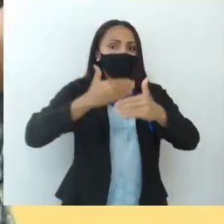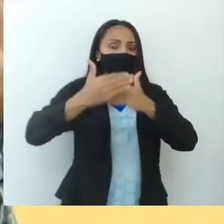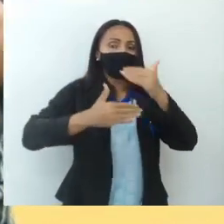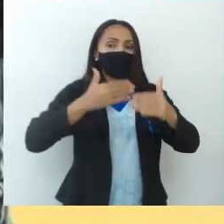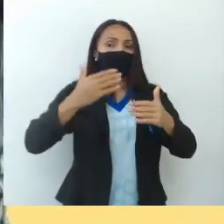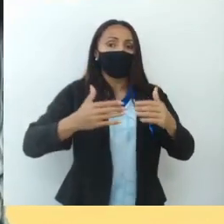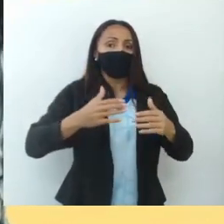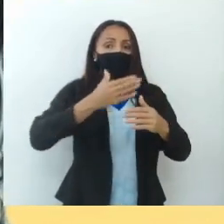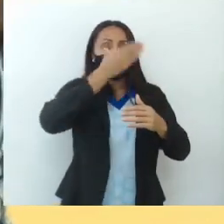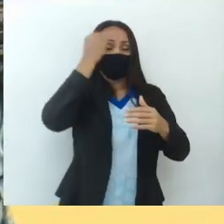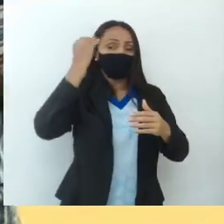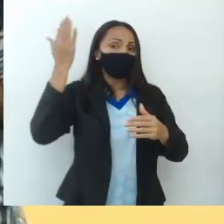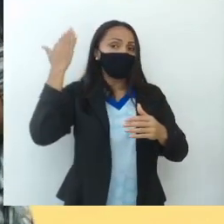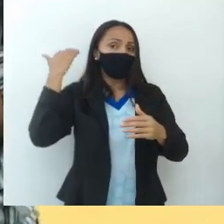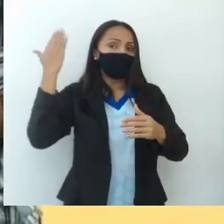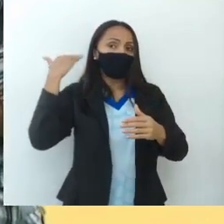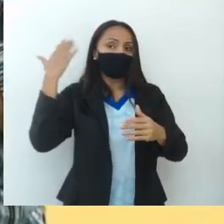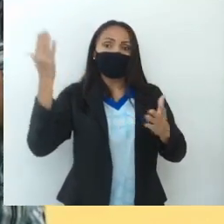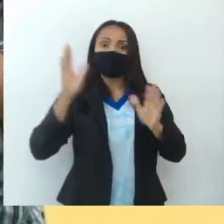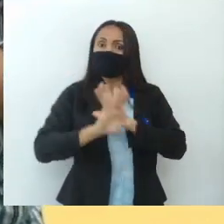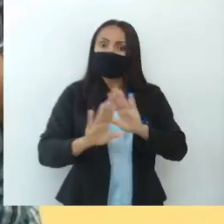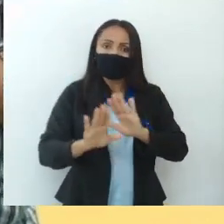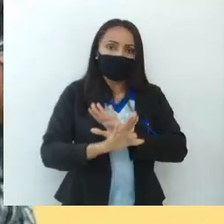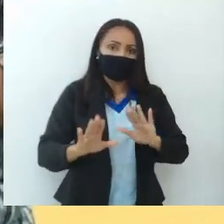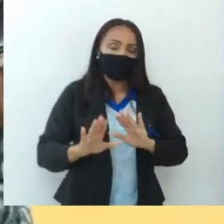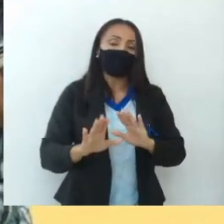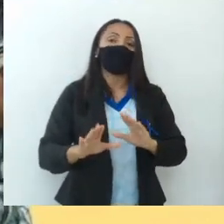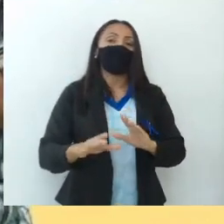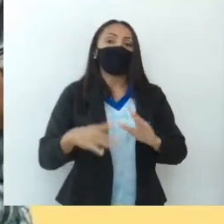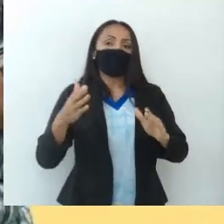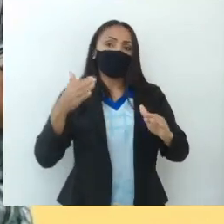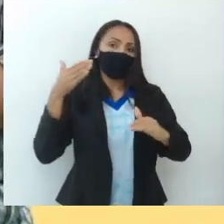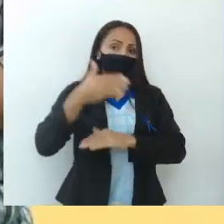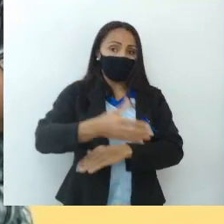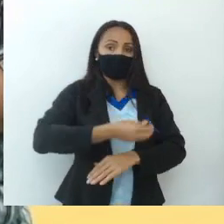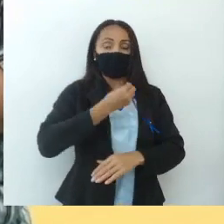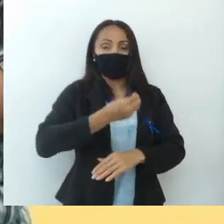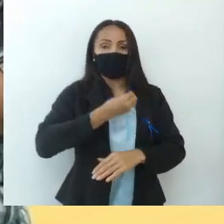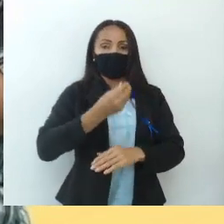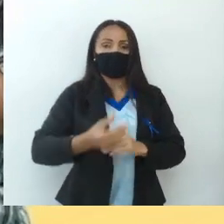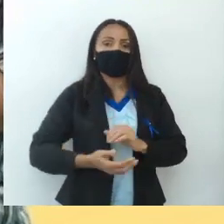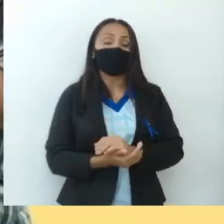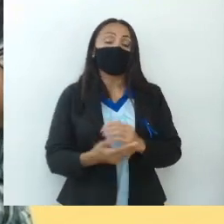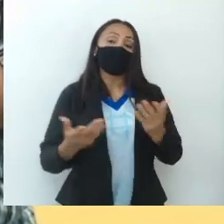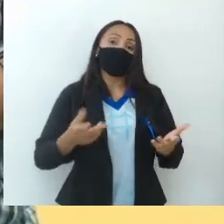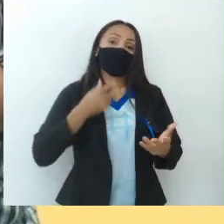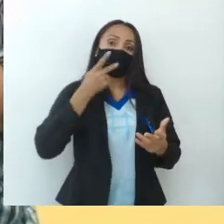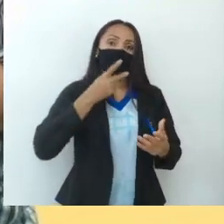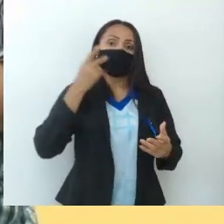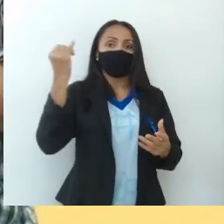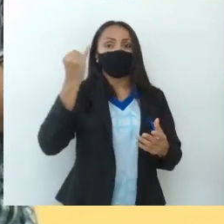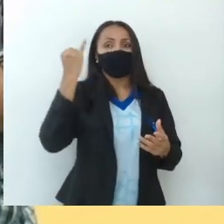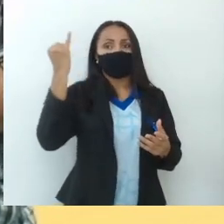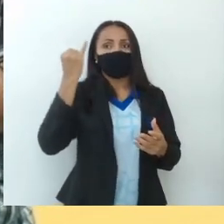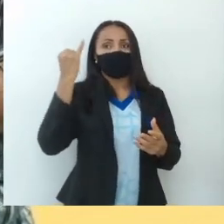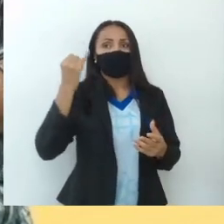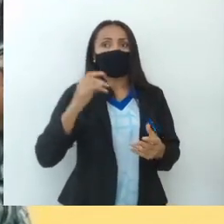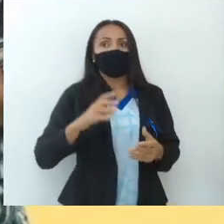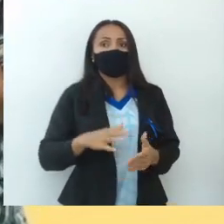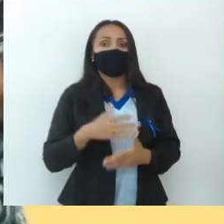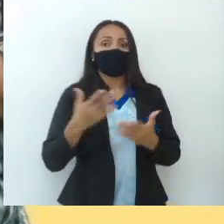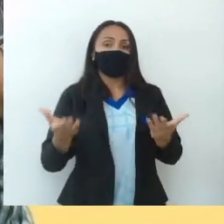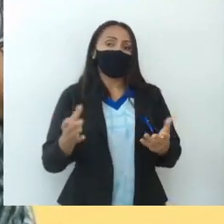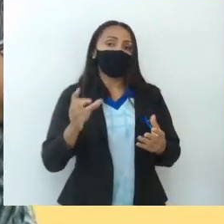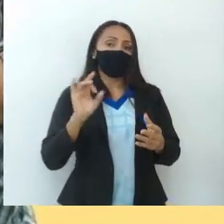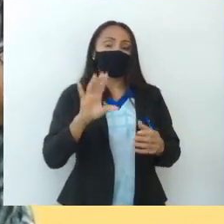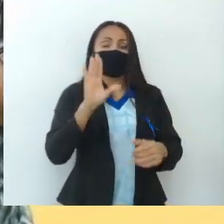nosso presente e do nosso futuro. E interessante, professor, que o senhor falou uma coisa importantíssima agora, não ficar apenas em fotos,